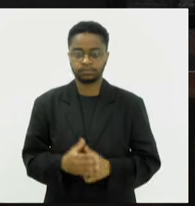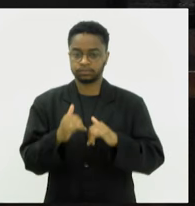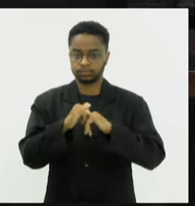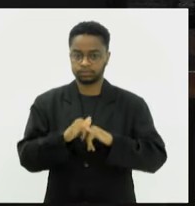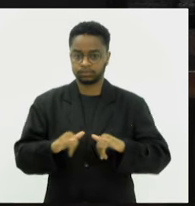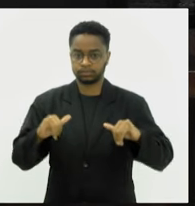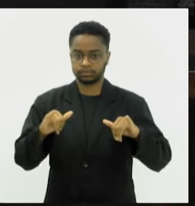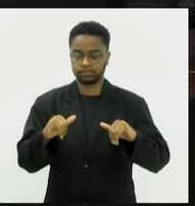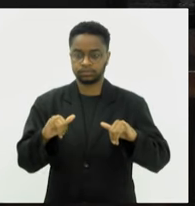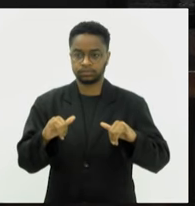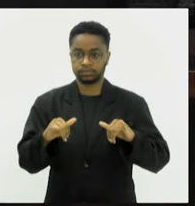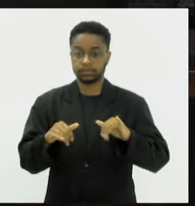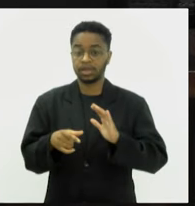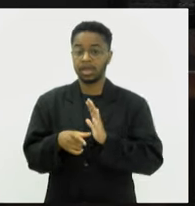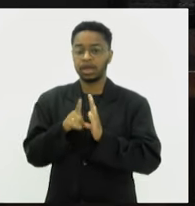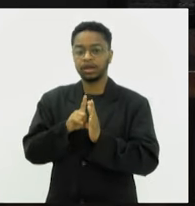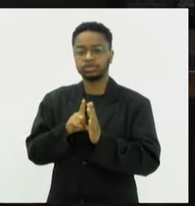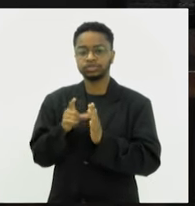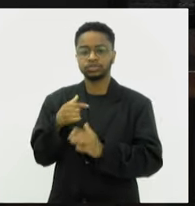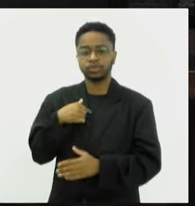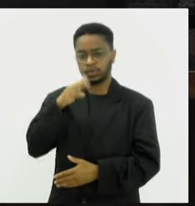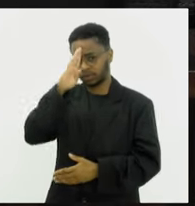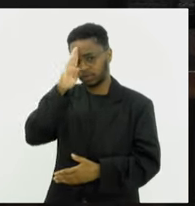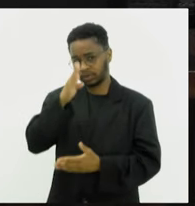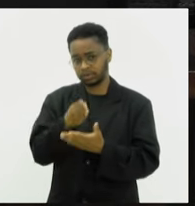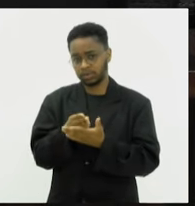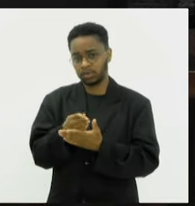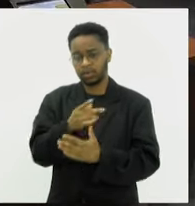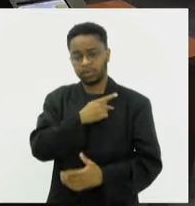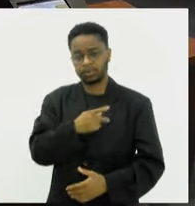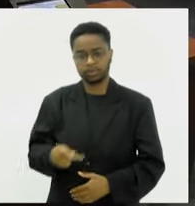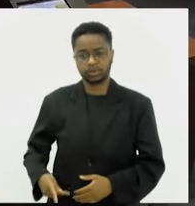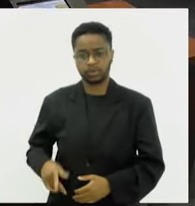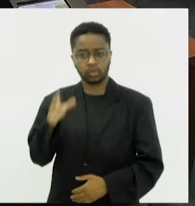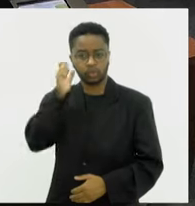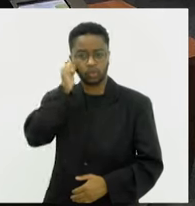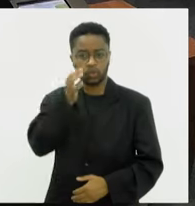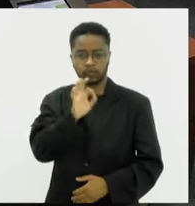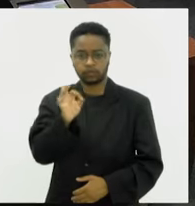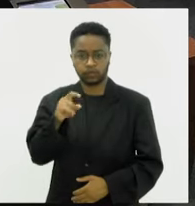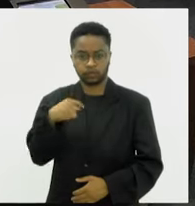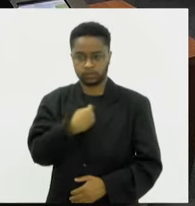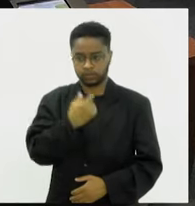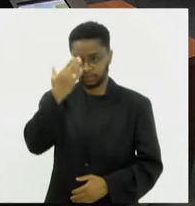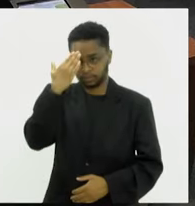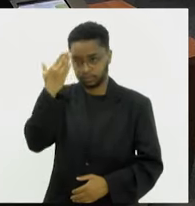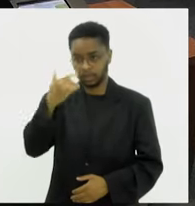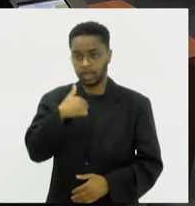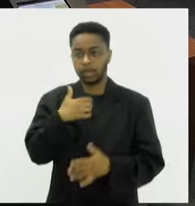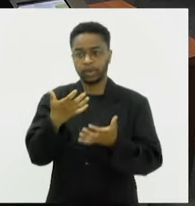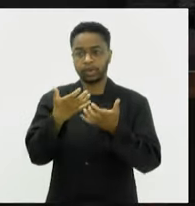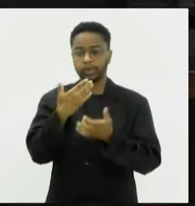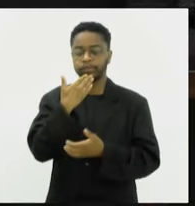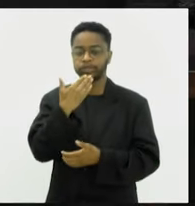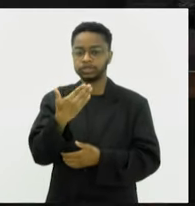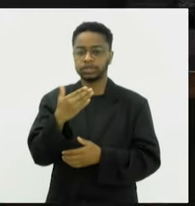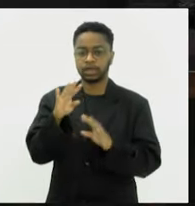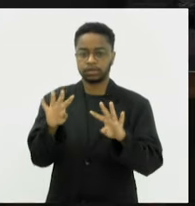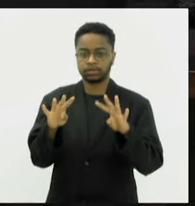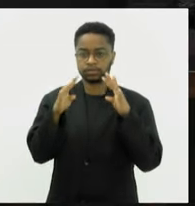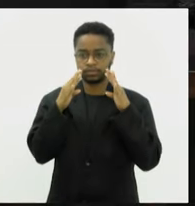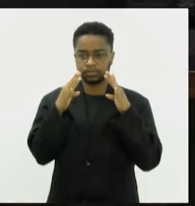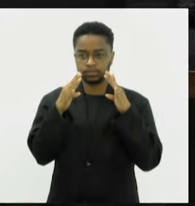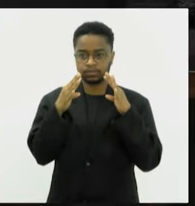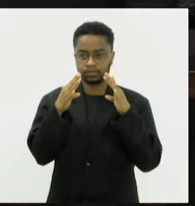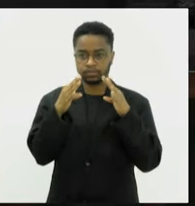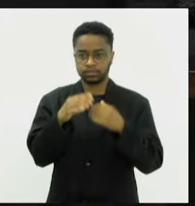Anuncio. Antes, porém, eu acho que o presidente não ouviu a gente agradecê-lo. Eu queria atenção aí, deputado Chico Machado,